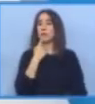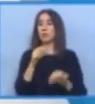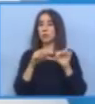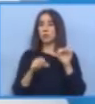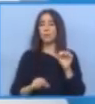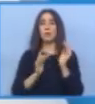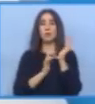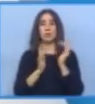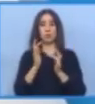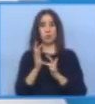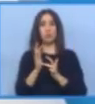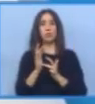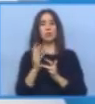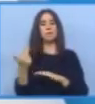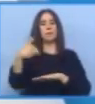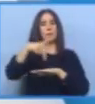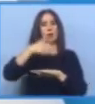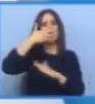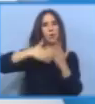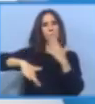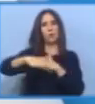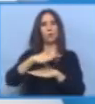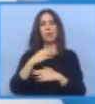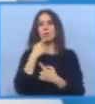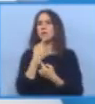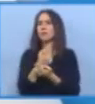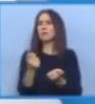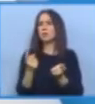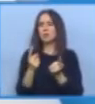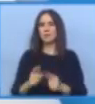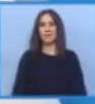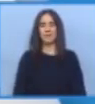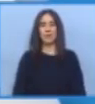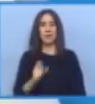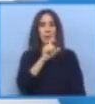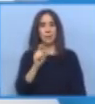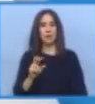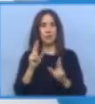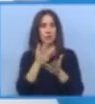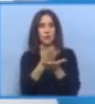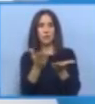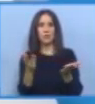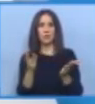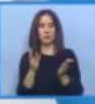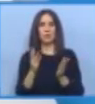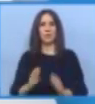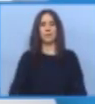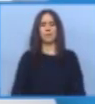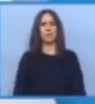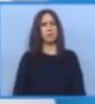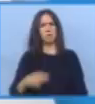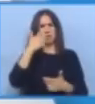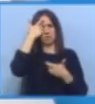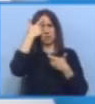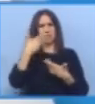diziam isto, Jesus apresentou-se no meio deles e disse-lhes: a paz esteja convosco.